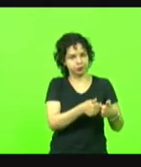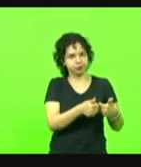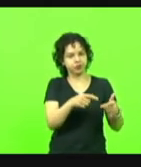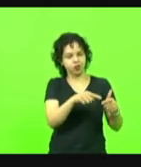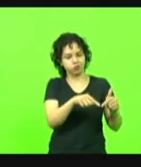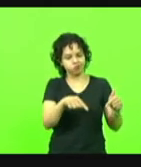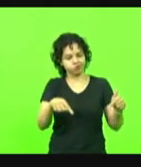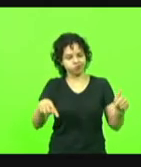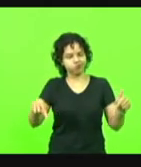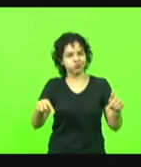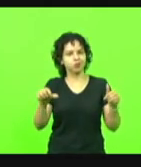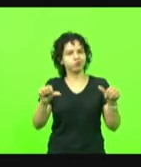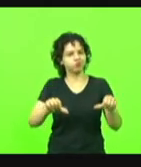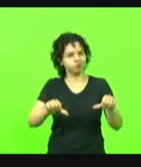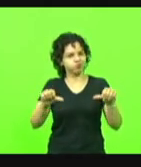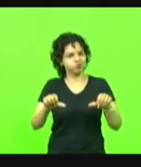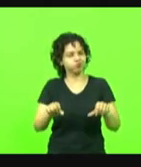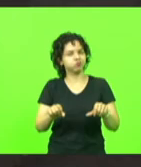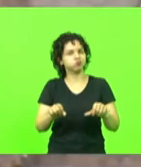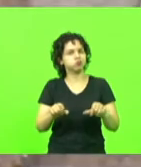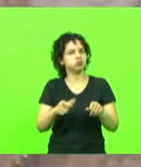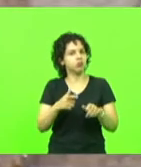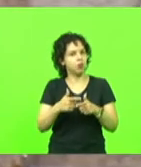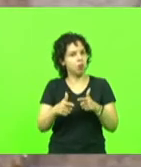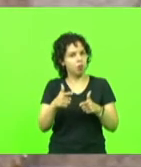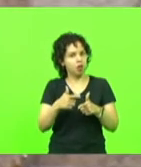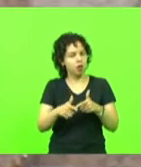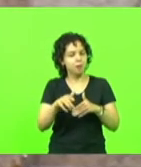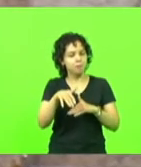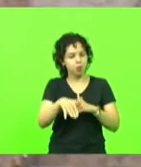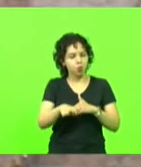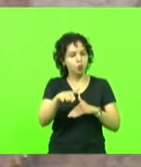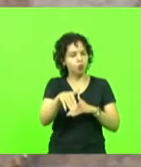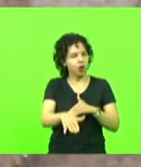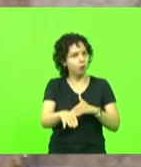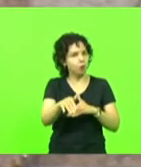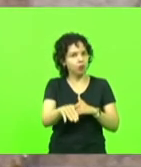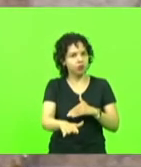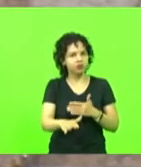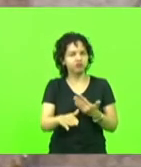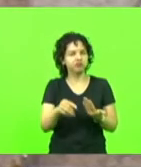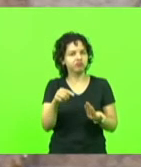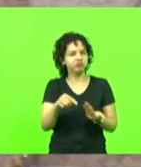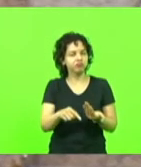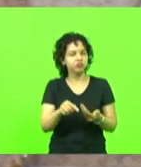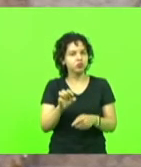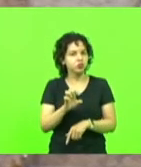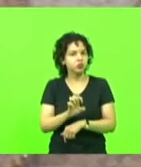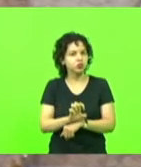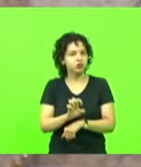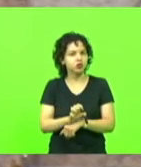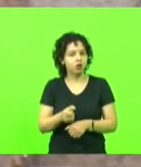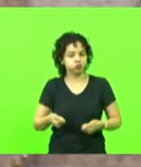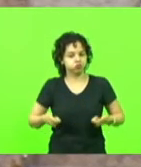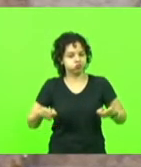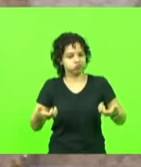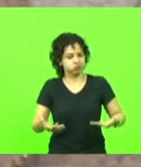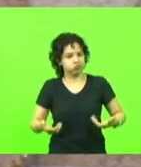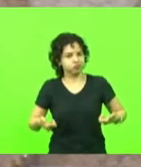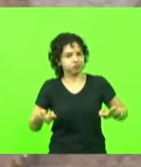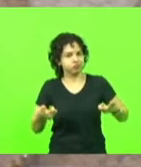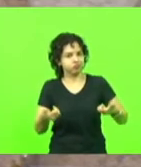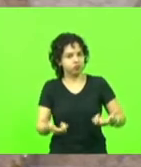tapa-buracos praticamente contínua. O Estado ali tem gasto uma enormidade de recursos